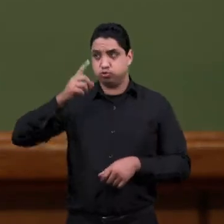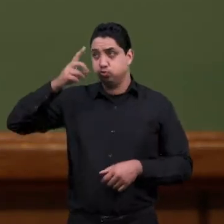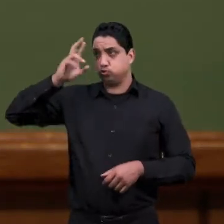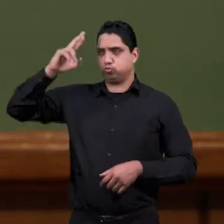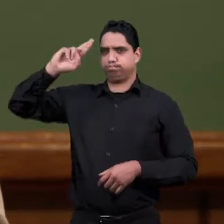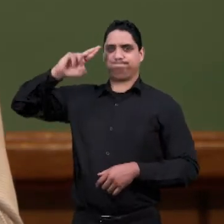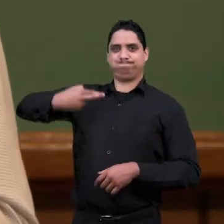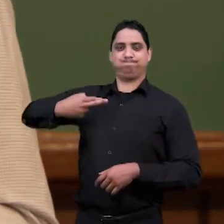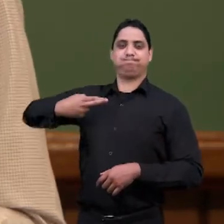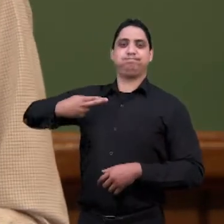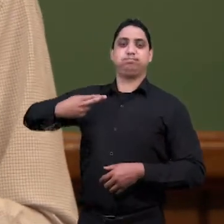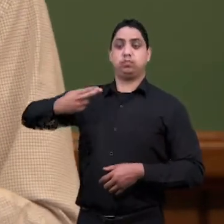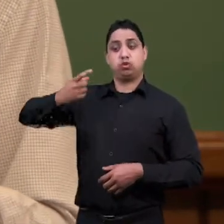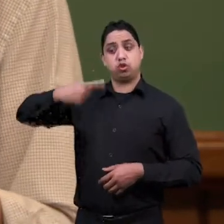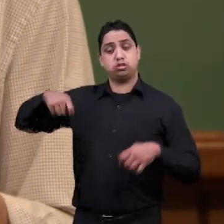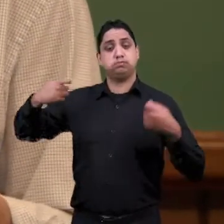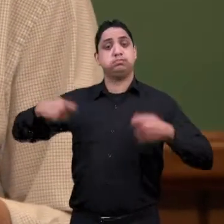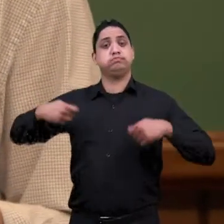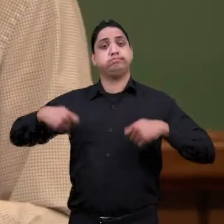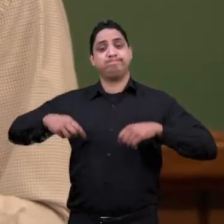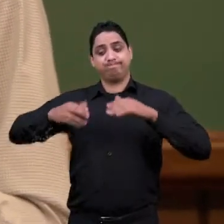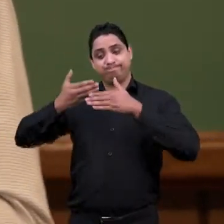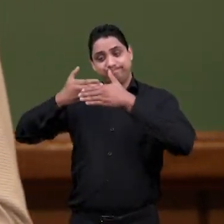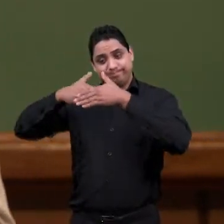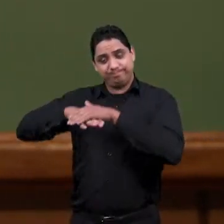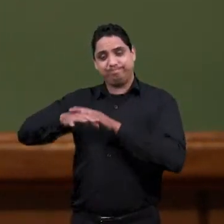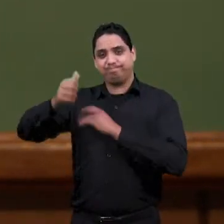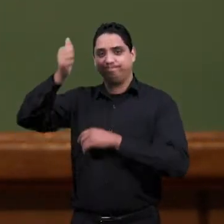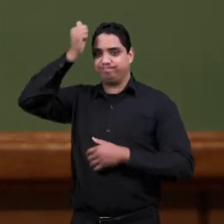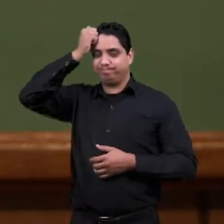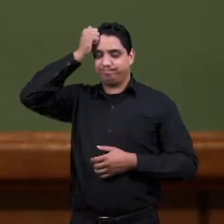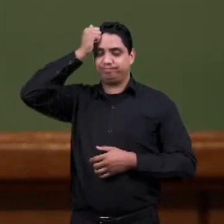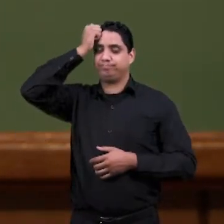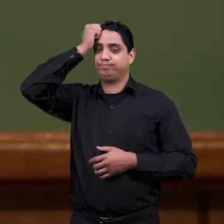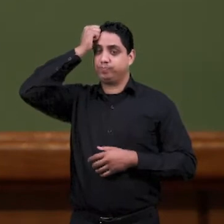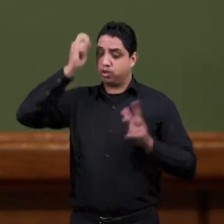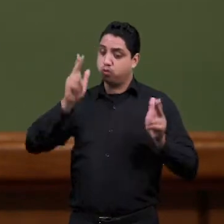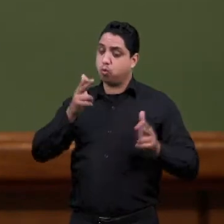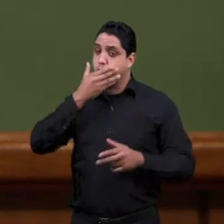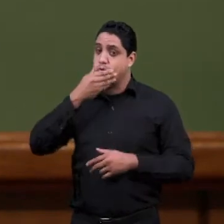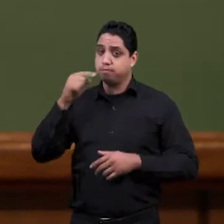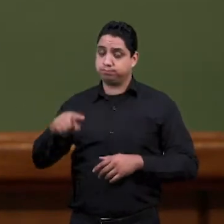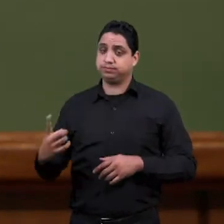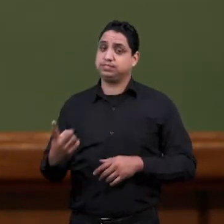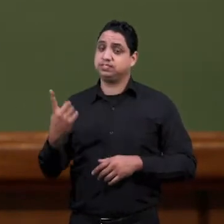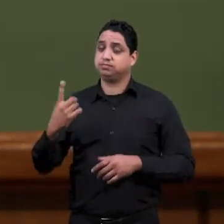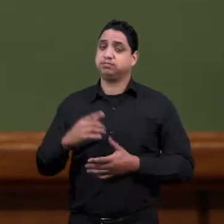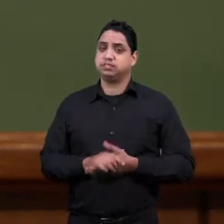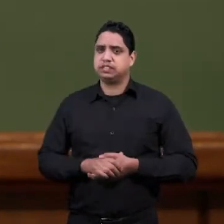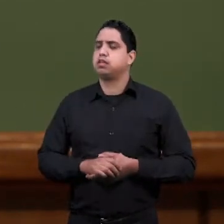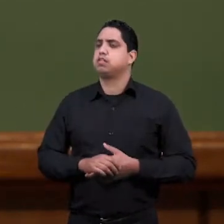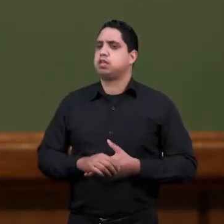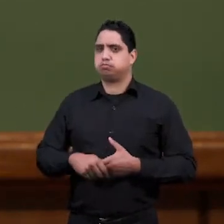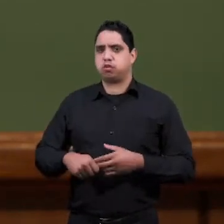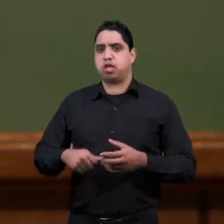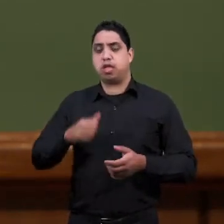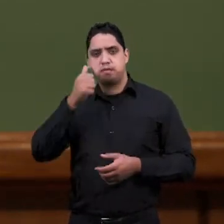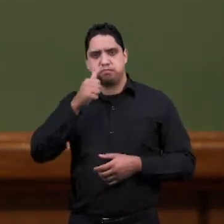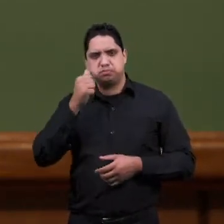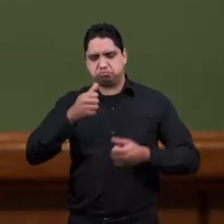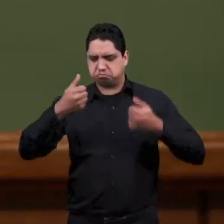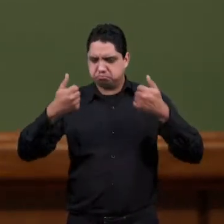corrigidos pelo Senhor, nós temos que ter a humildade de nos arrependermos diante do Senhor. Irmã, foi muito bem colocado esse